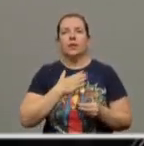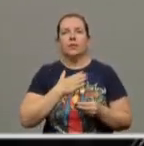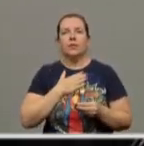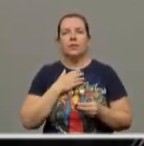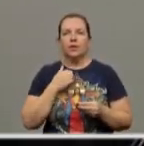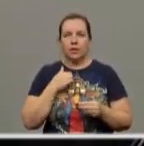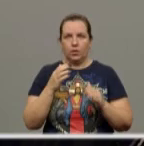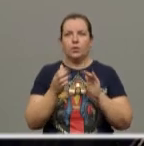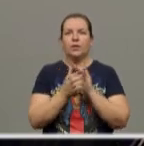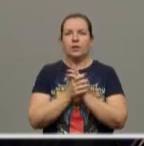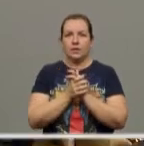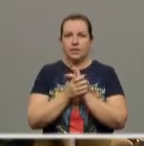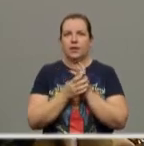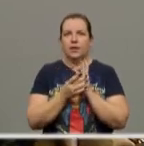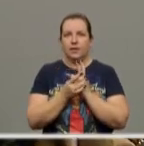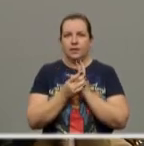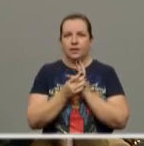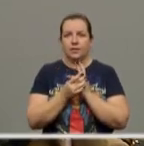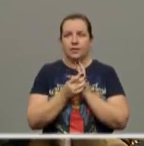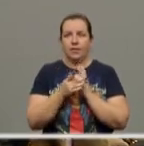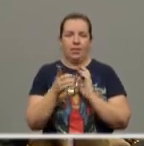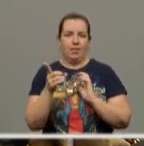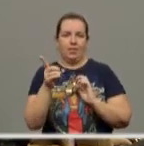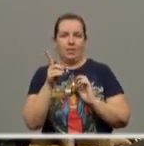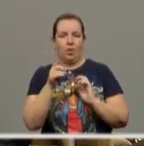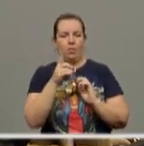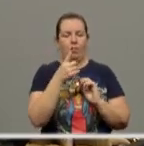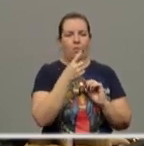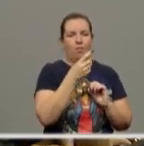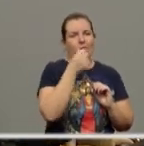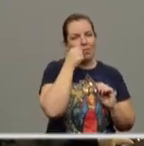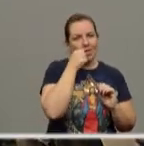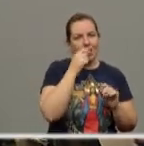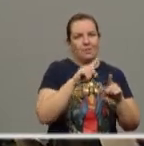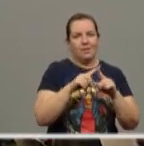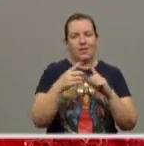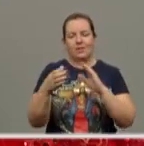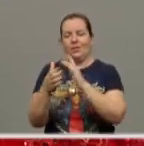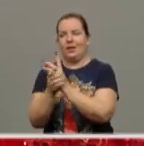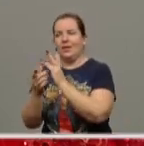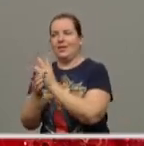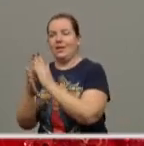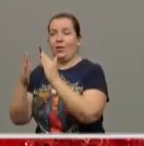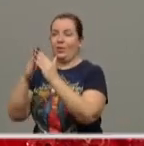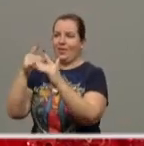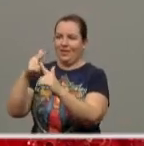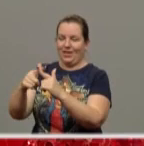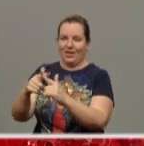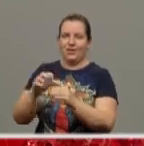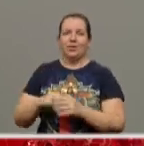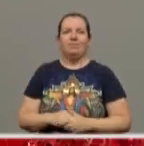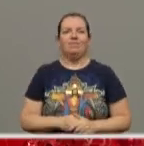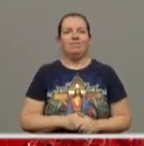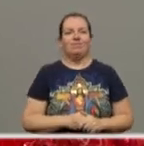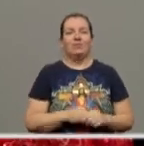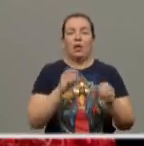gente? Casei, ué, casei com a igreja. Né? Fiz um bom casamento? A minha esposa dá